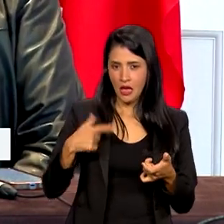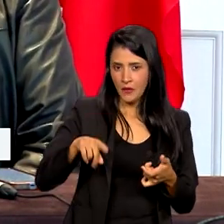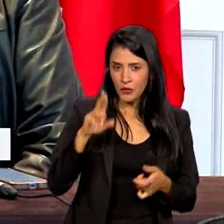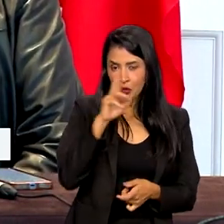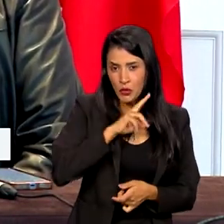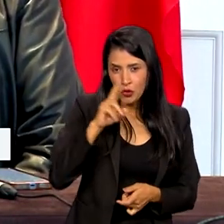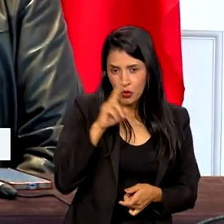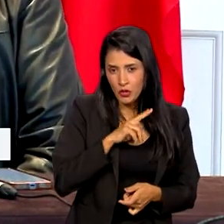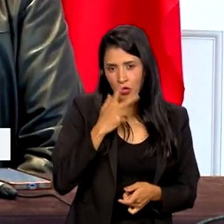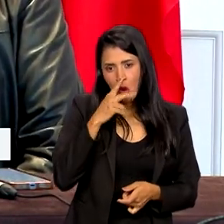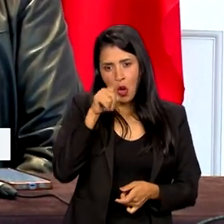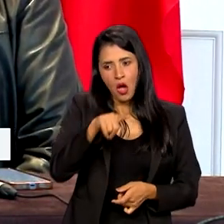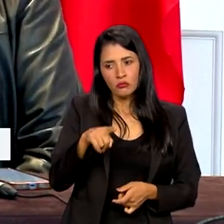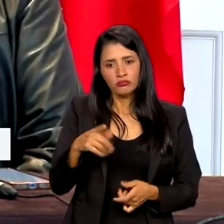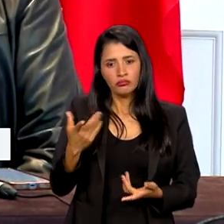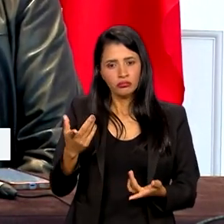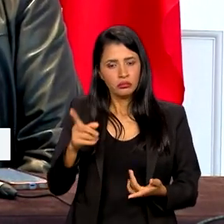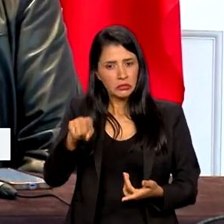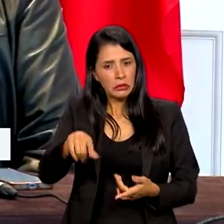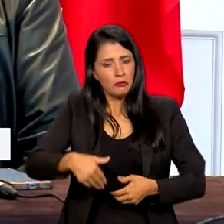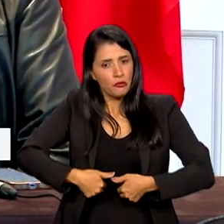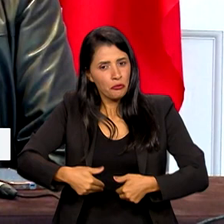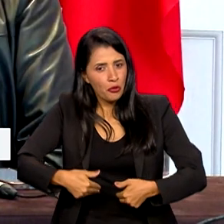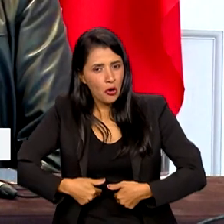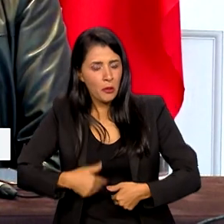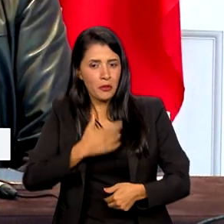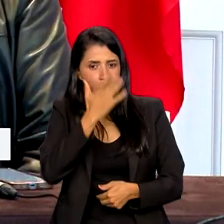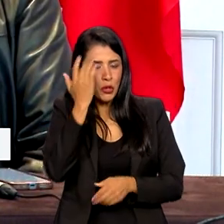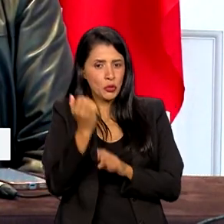urgente. Não é? As todos. Estão passando fome, são 1.000 pessoas